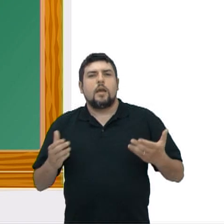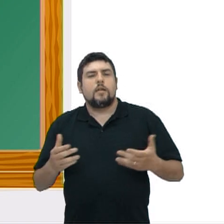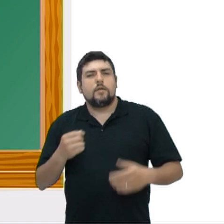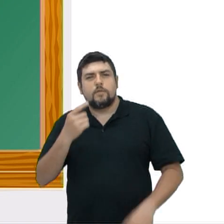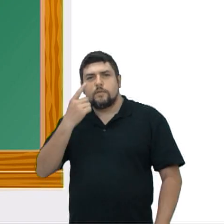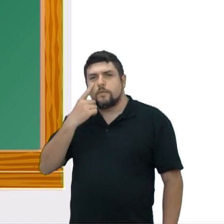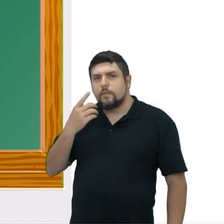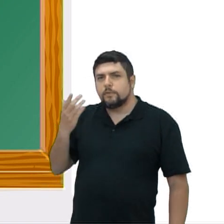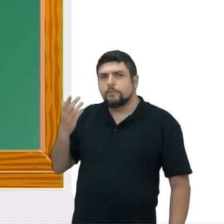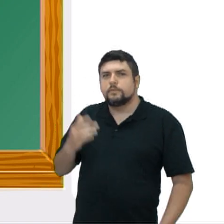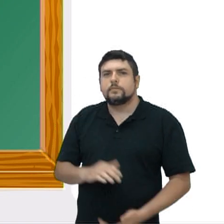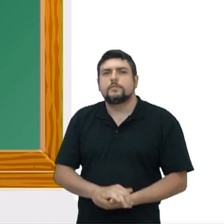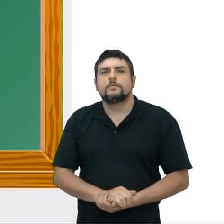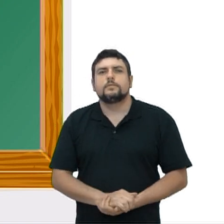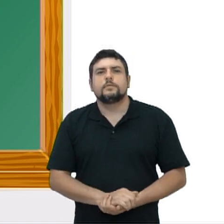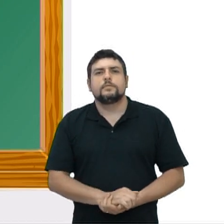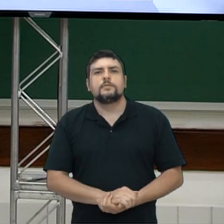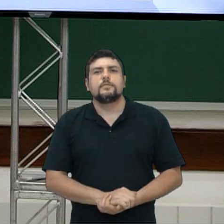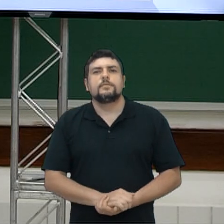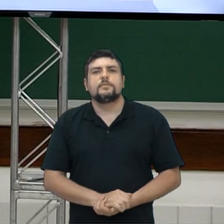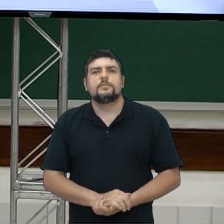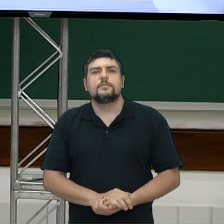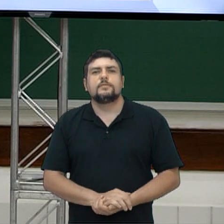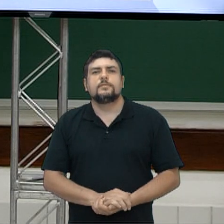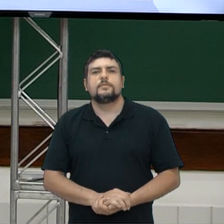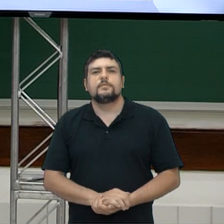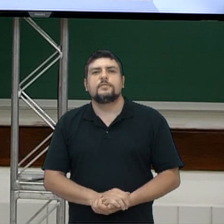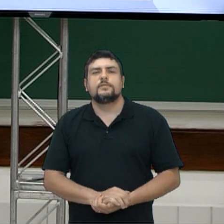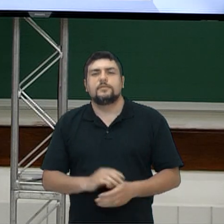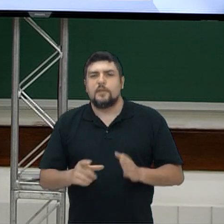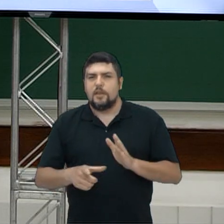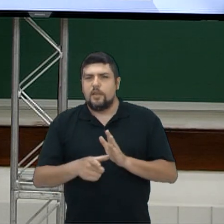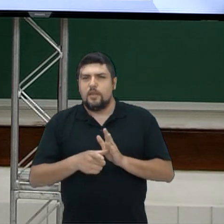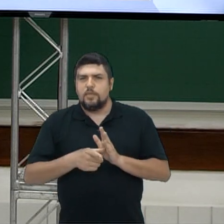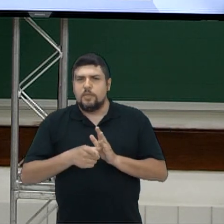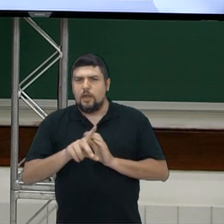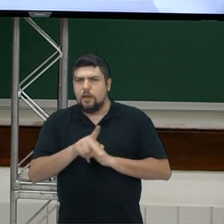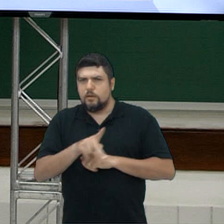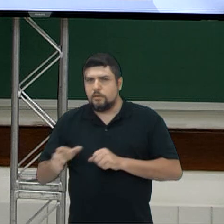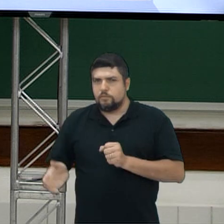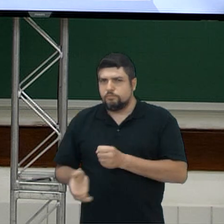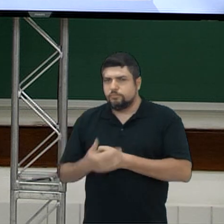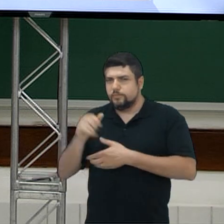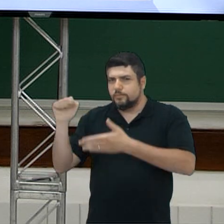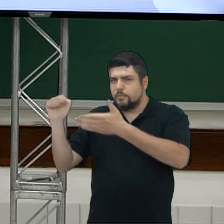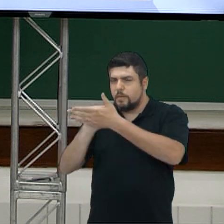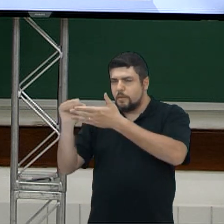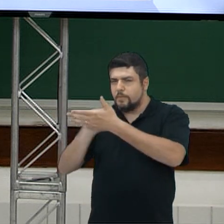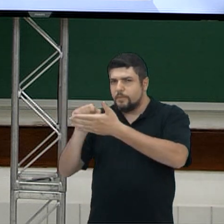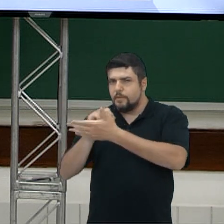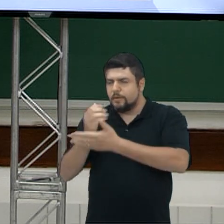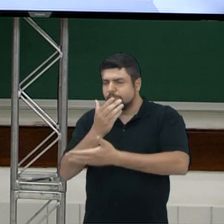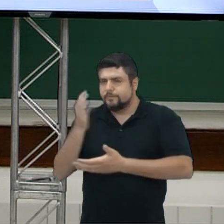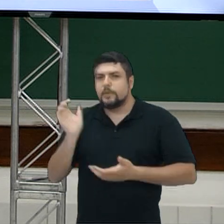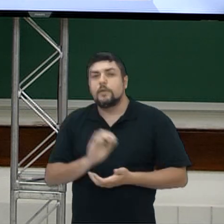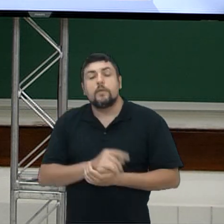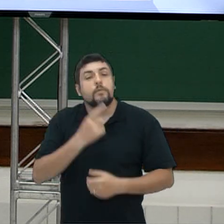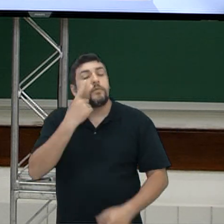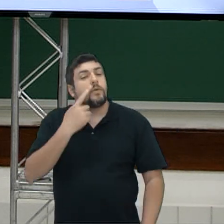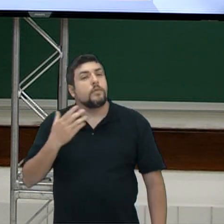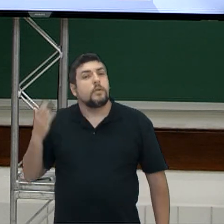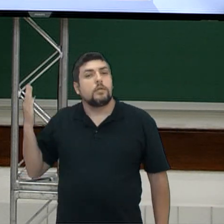ver o quadro apagado. Tadã! É, galera. Negócio aqui é fera demais. Vamos lá, então, desenhar